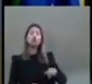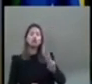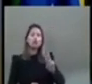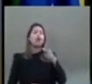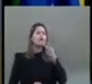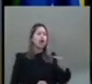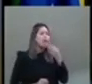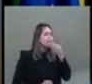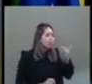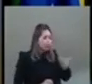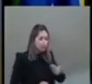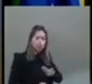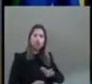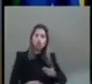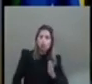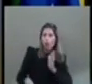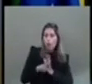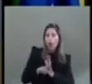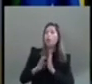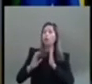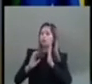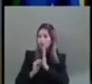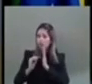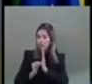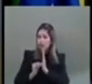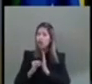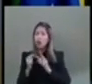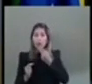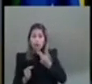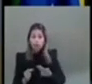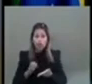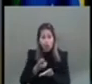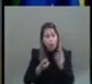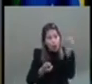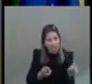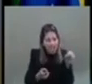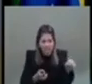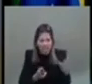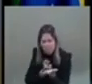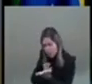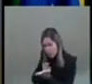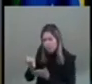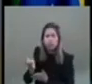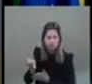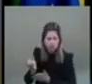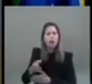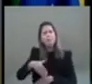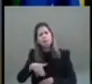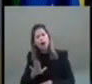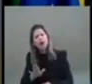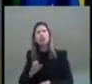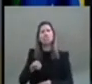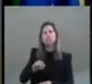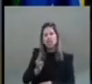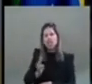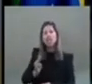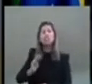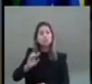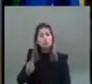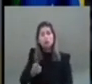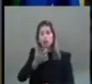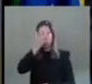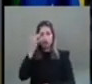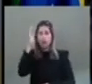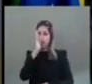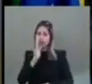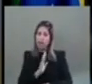também o pedido contra Alexandre de Moraes para impeachment com mais ou menos 3 milhões de brasileiros assinando